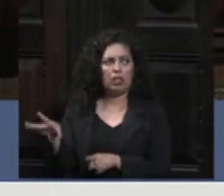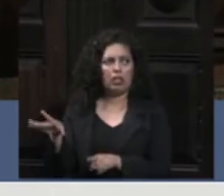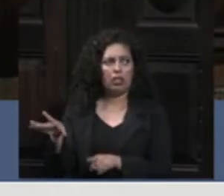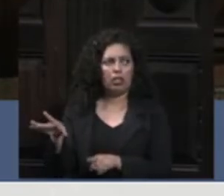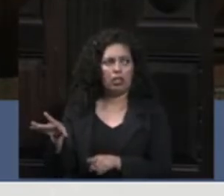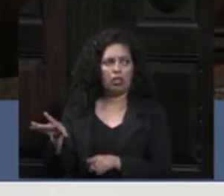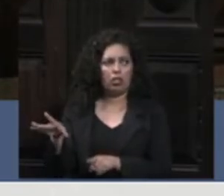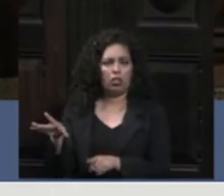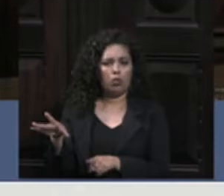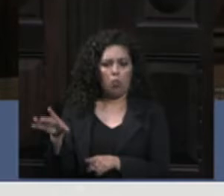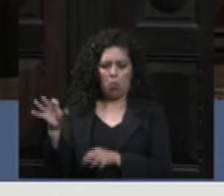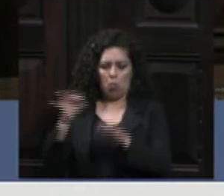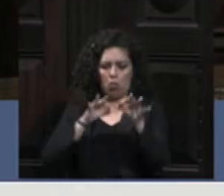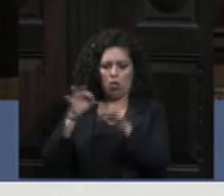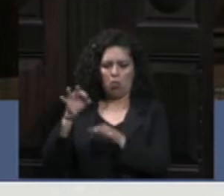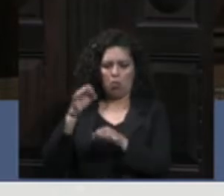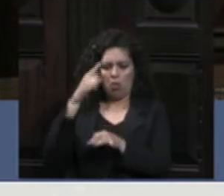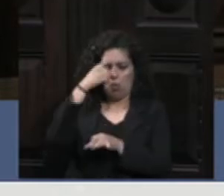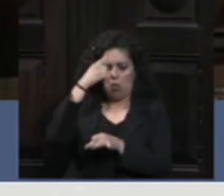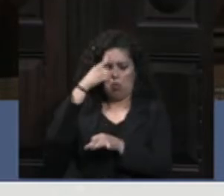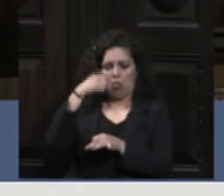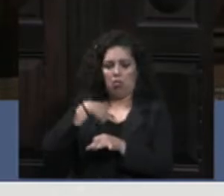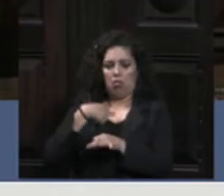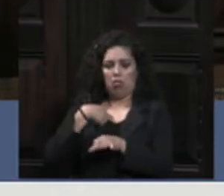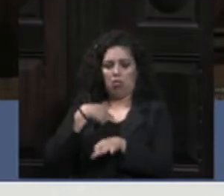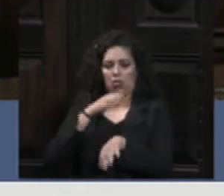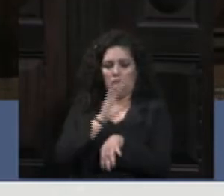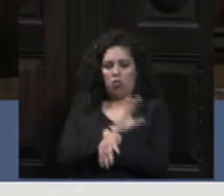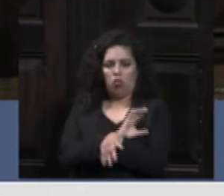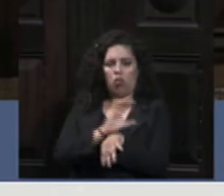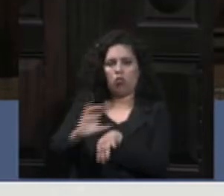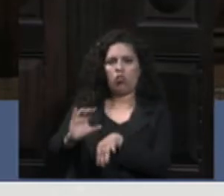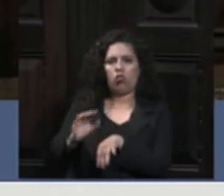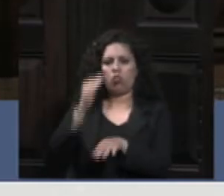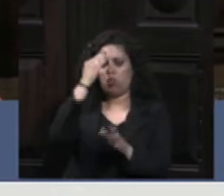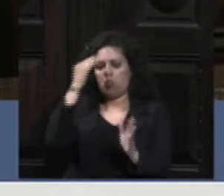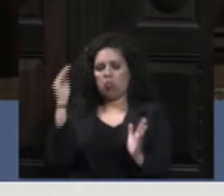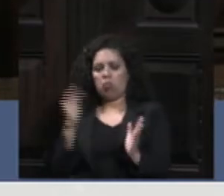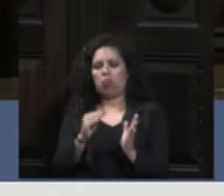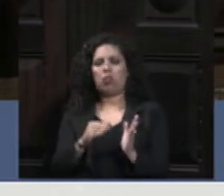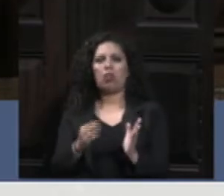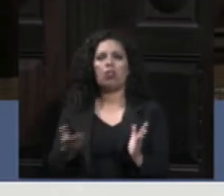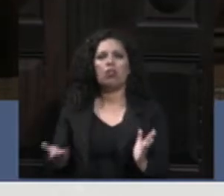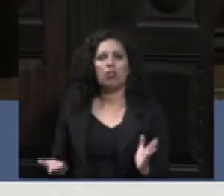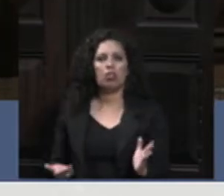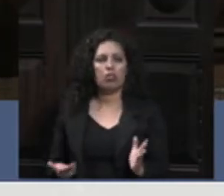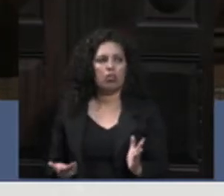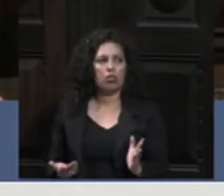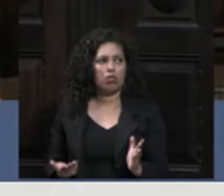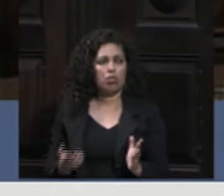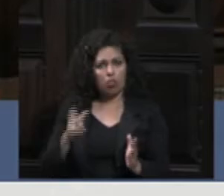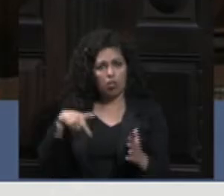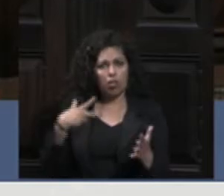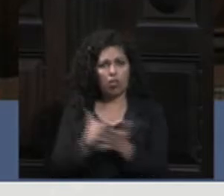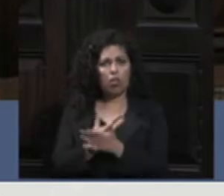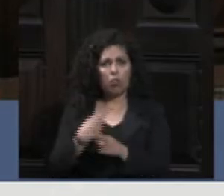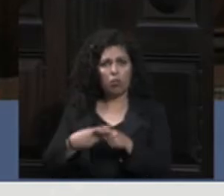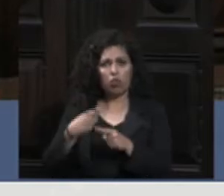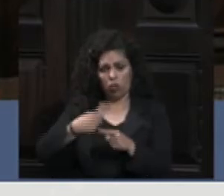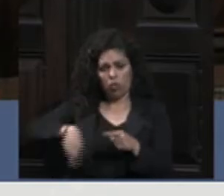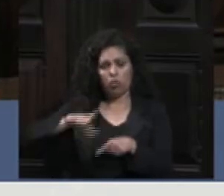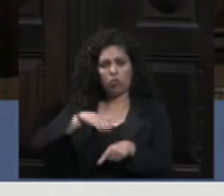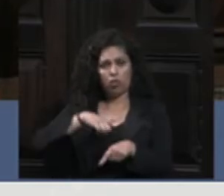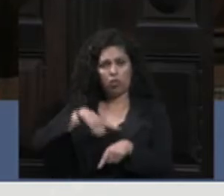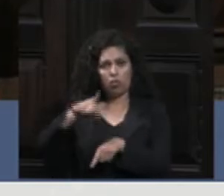própria Constituição, como não tivéssemos uma Constituição única, que é a Constituição